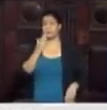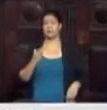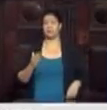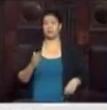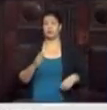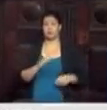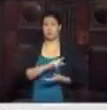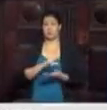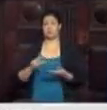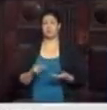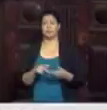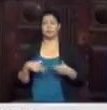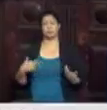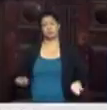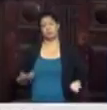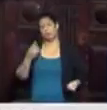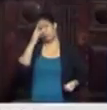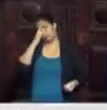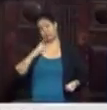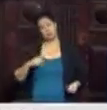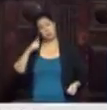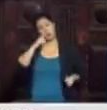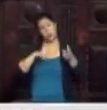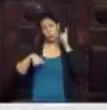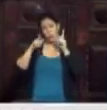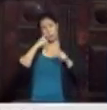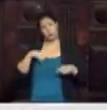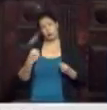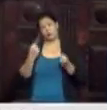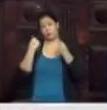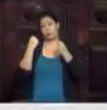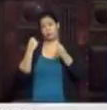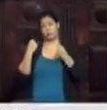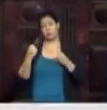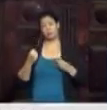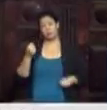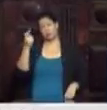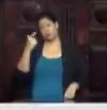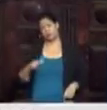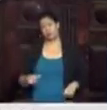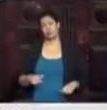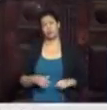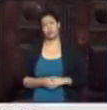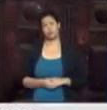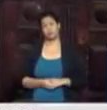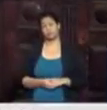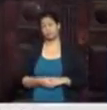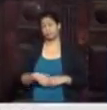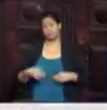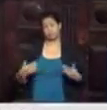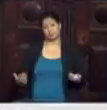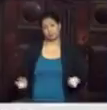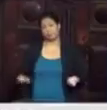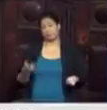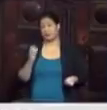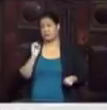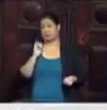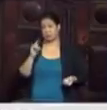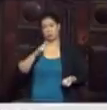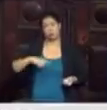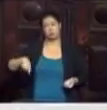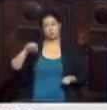democráticos, reconquistar o poder através simplesmente da